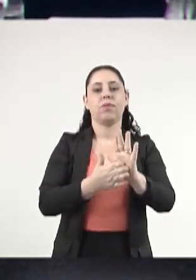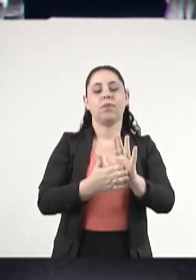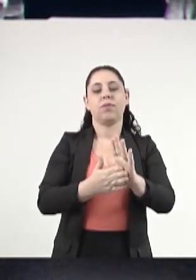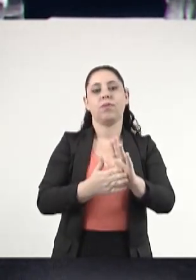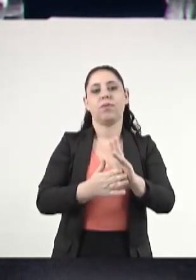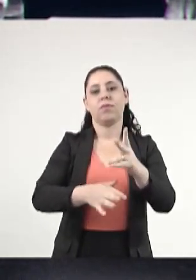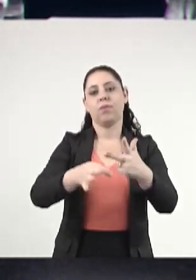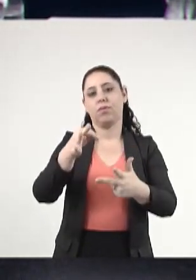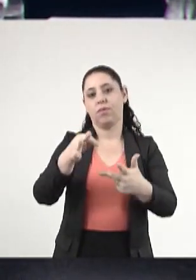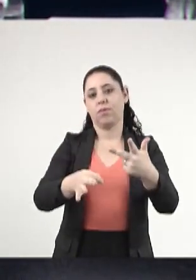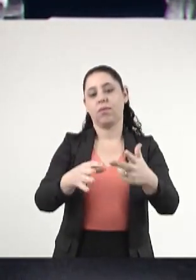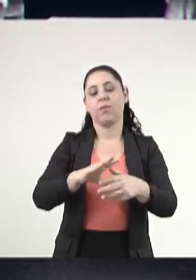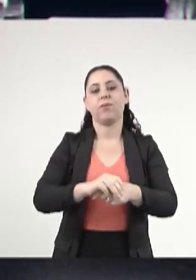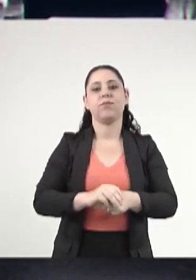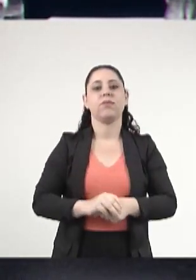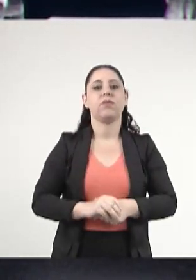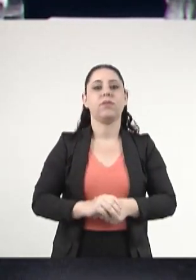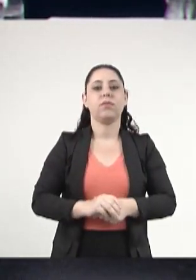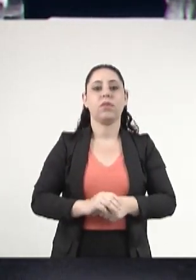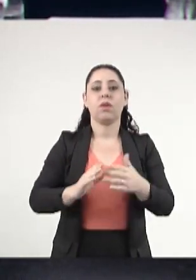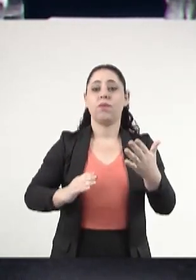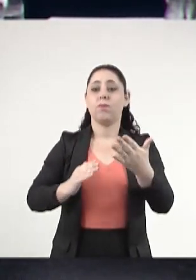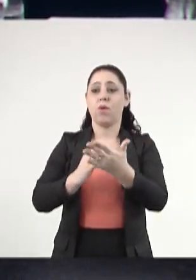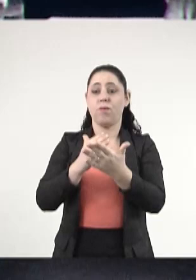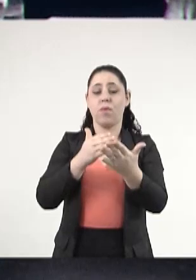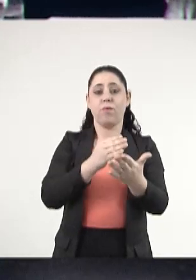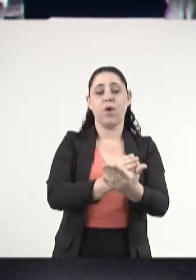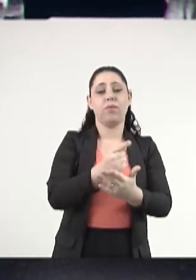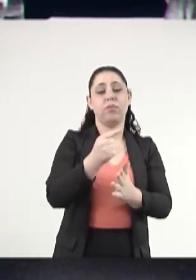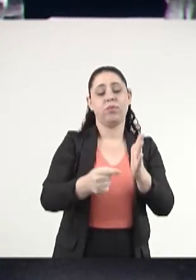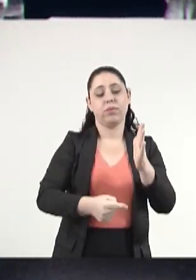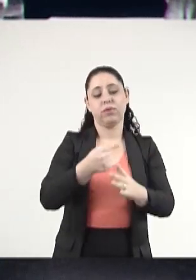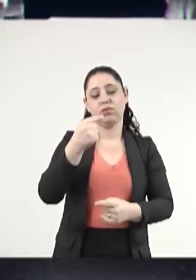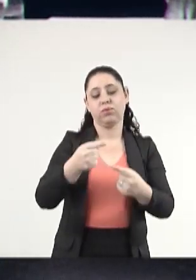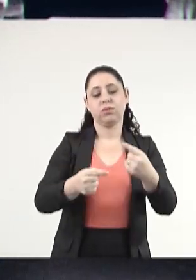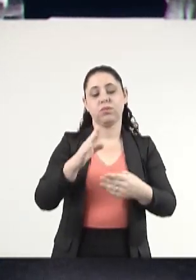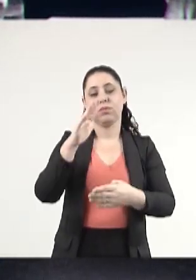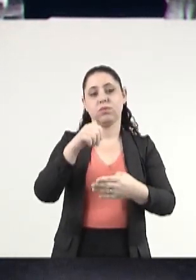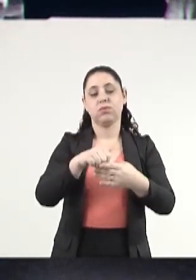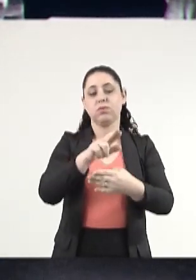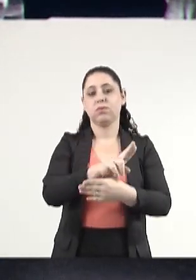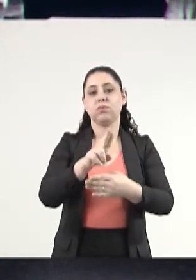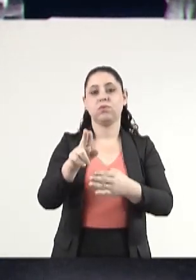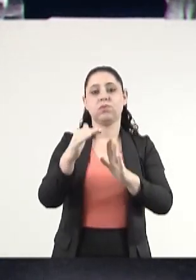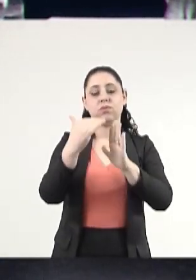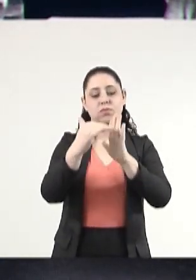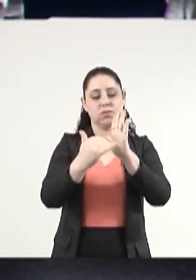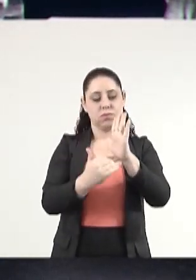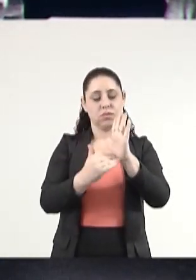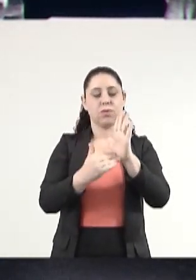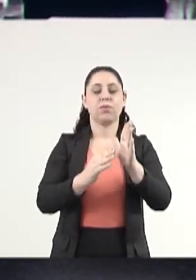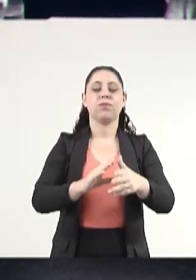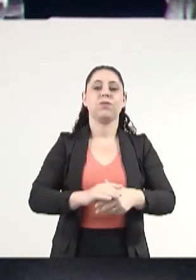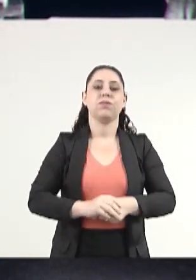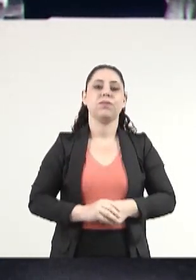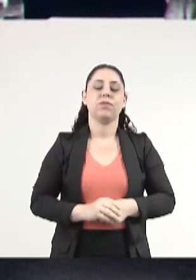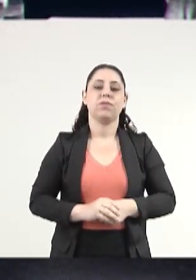do Poder Judiciário. Foram aprovadas em primeira discussão e votação nominal as seguintes